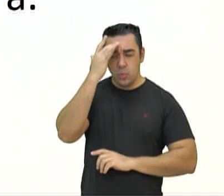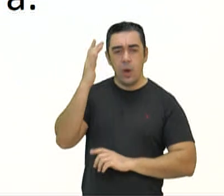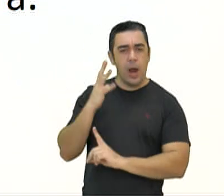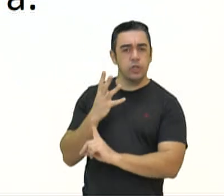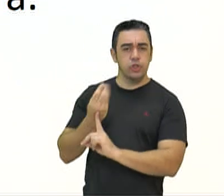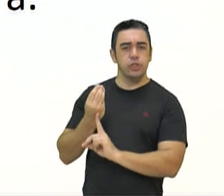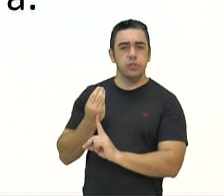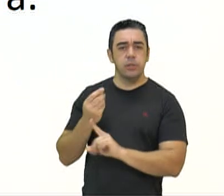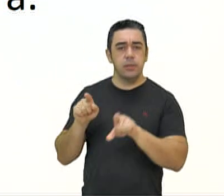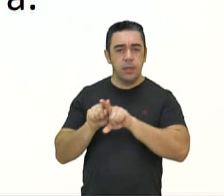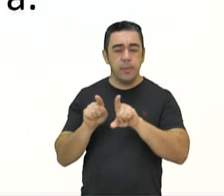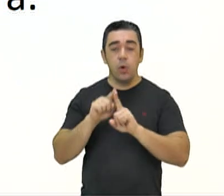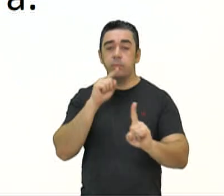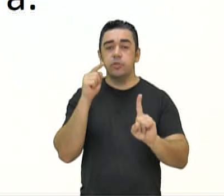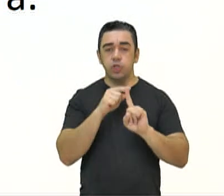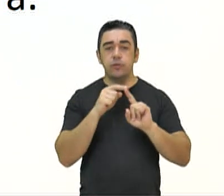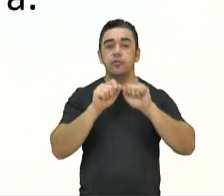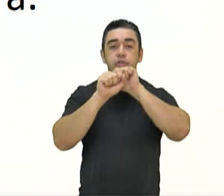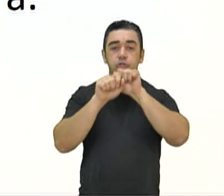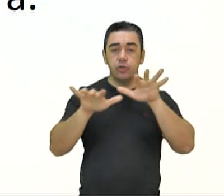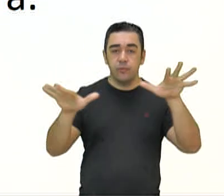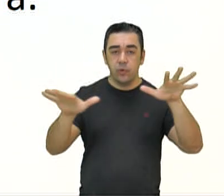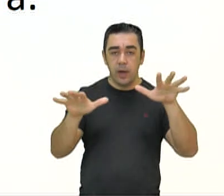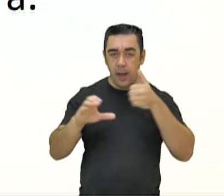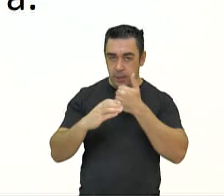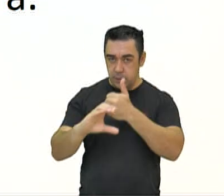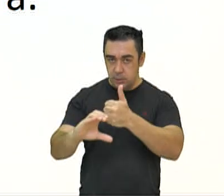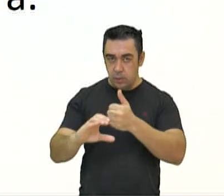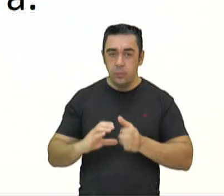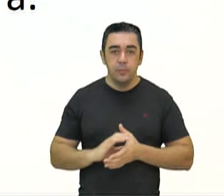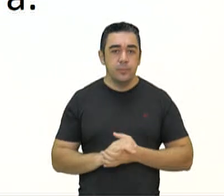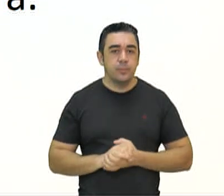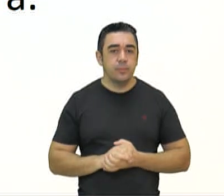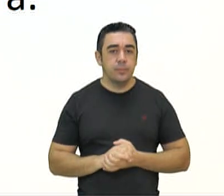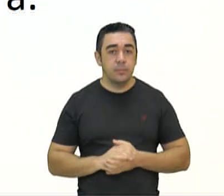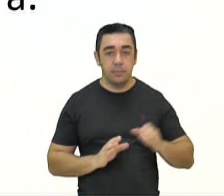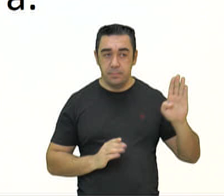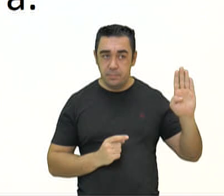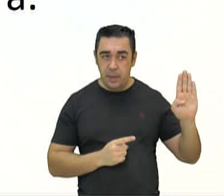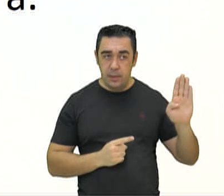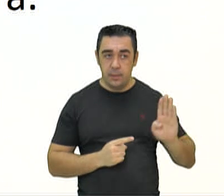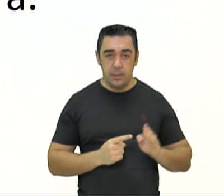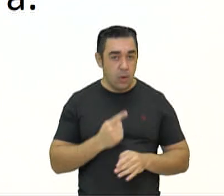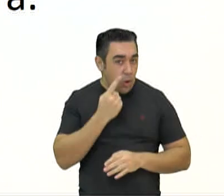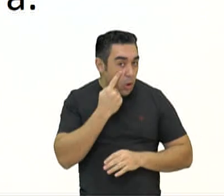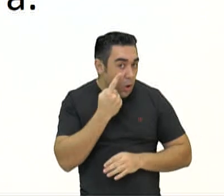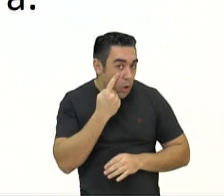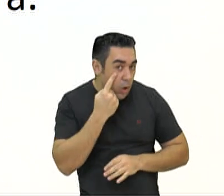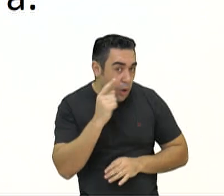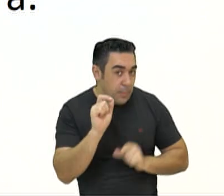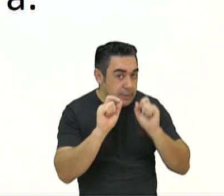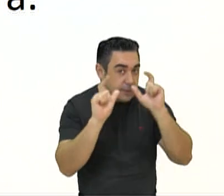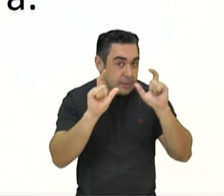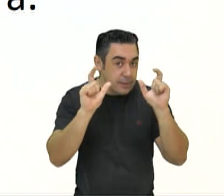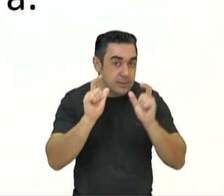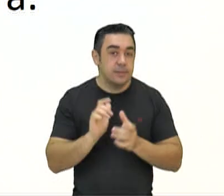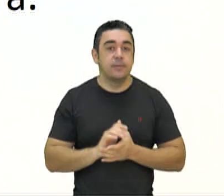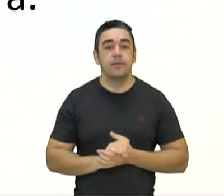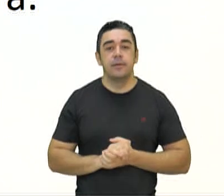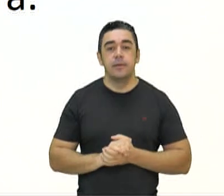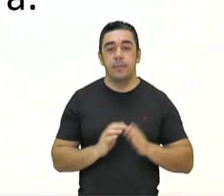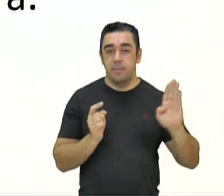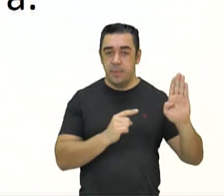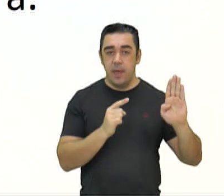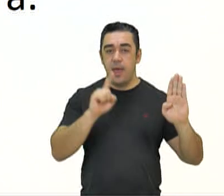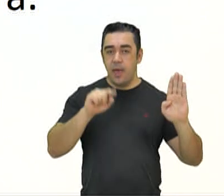se constituíam pelo objetivo de divulgar o cristianismo. Letra B, olha, mais uma pegadinha.